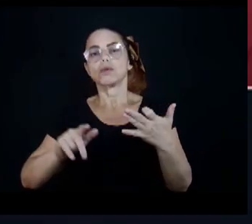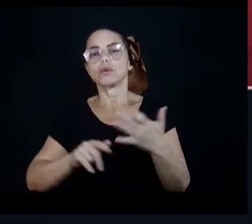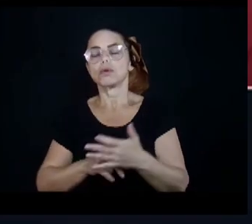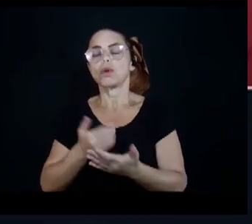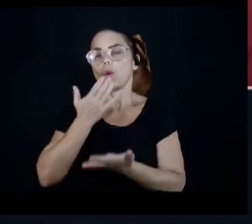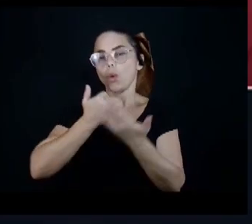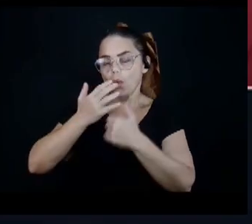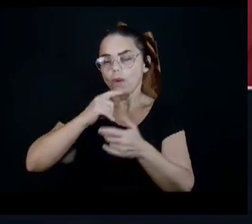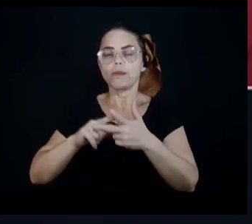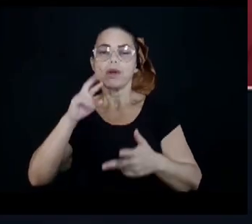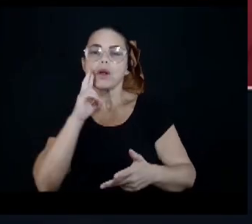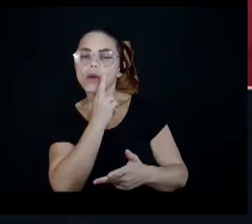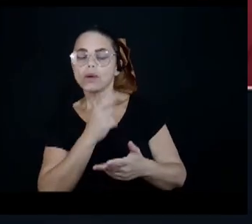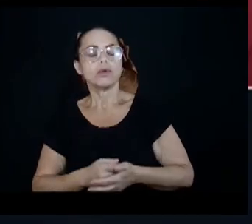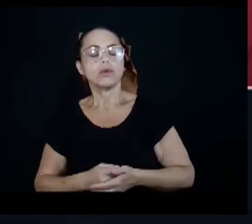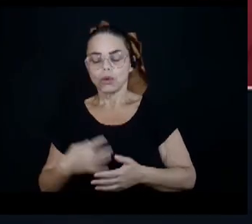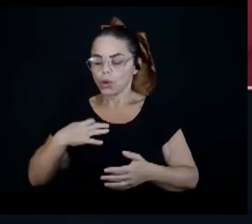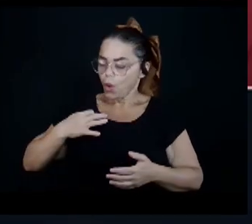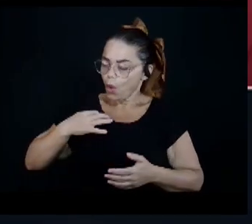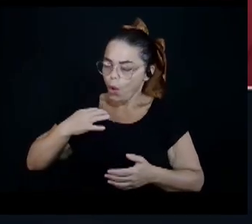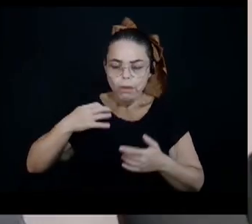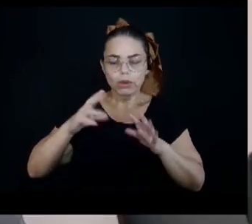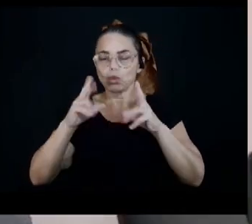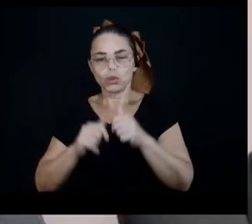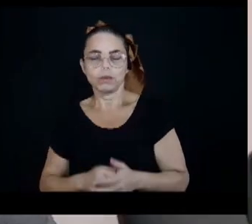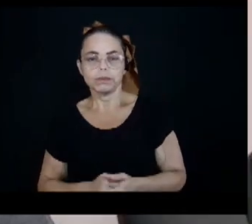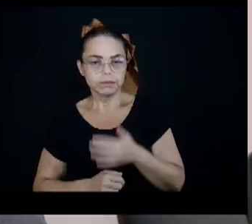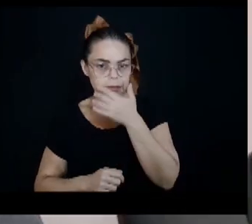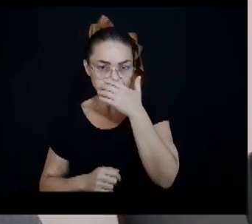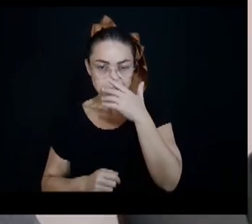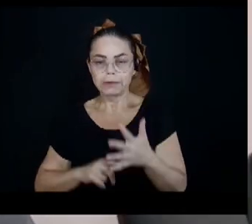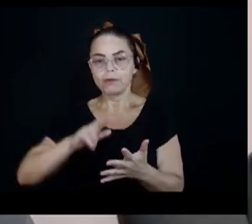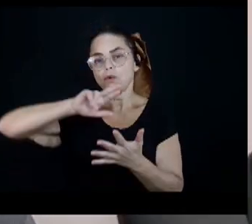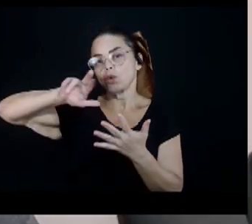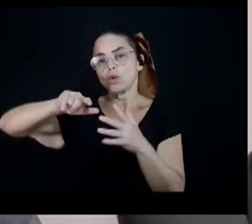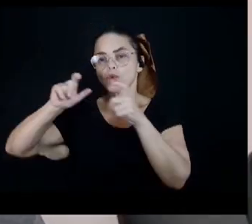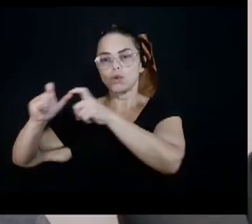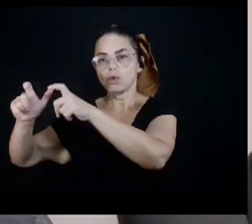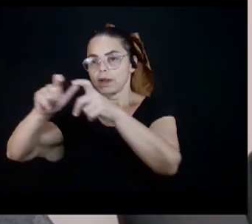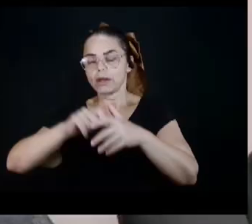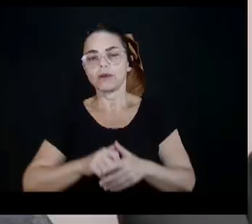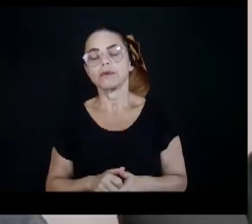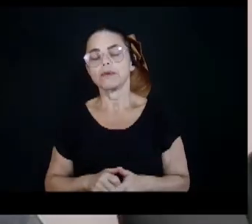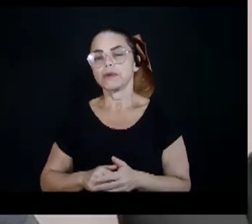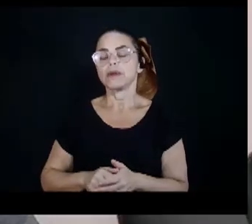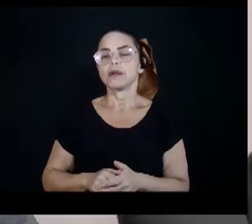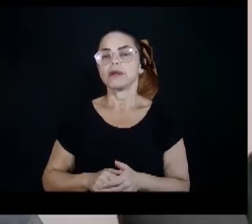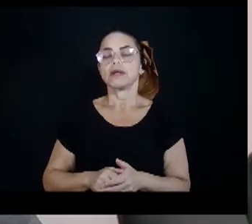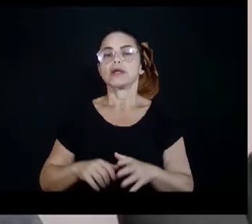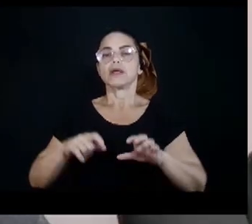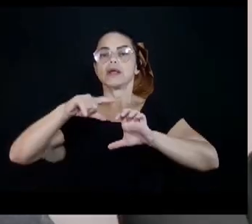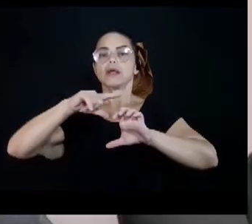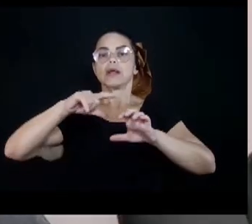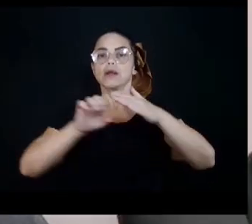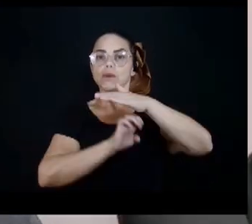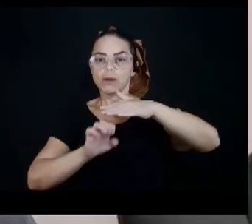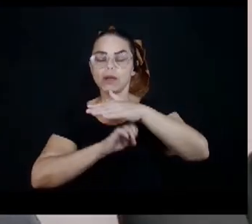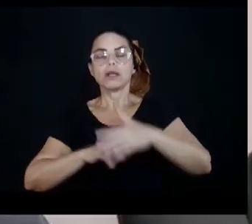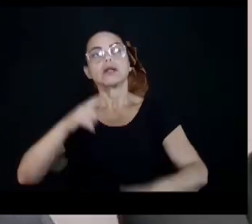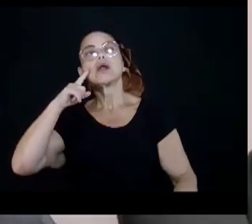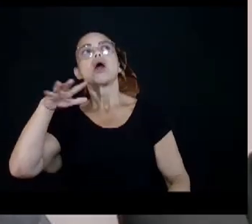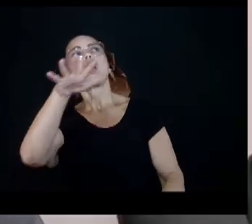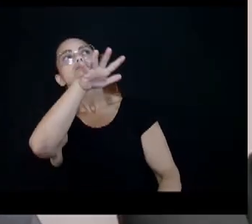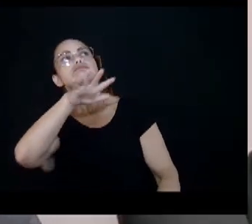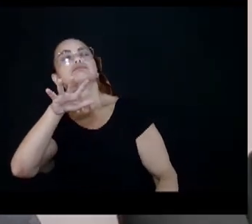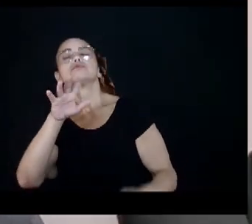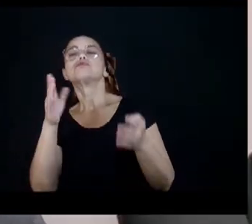vestuário? Olha, Rubem, eu sempre falo, né, que o empresário ele tem que analisar o cenário, né?